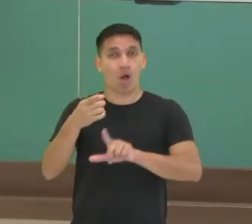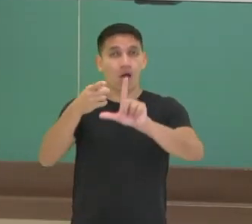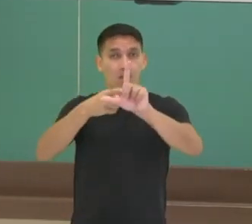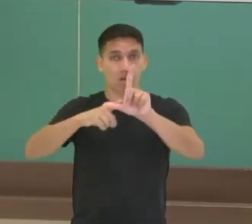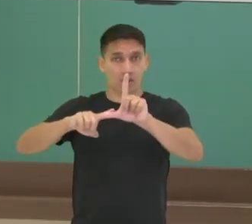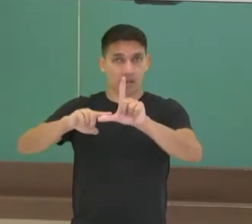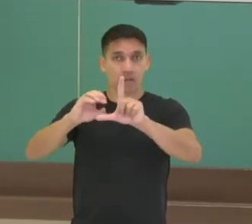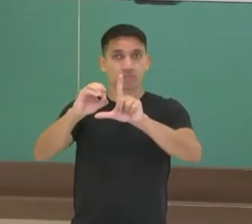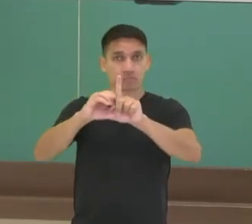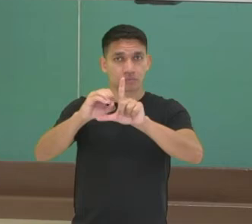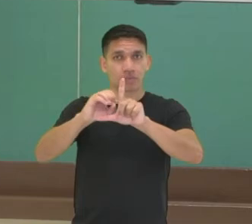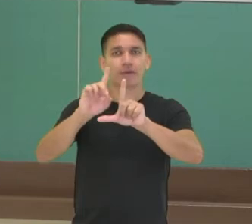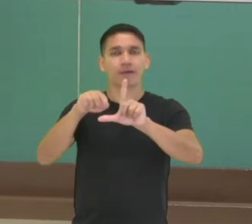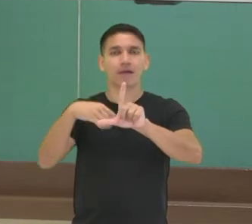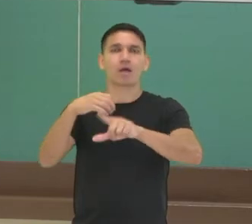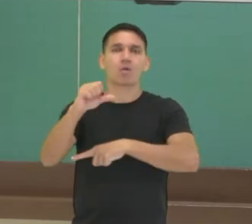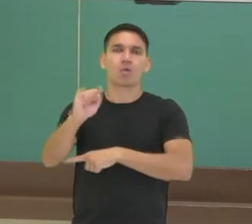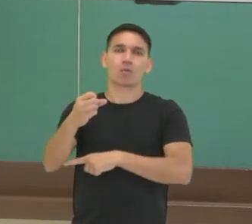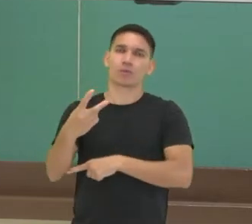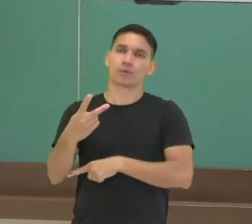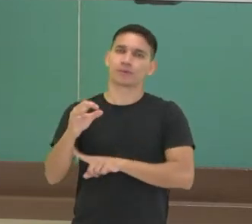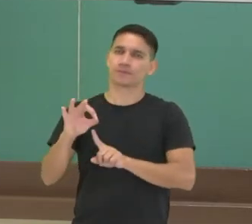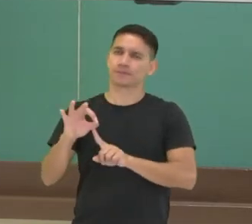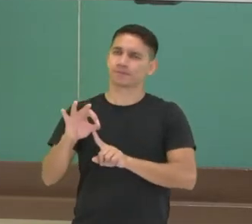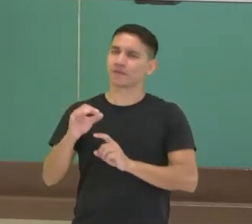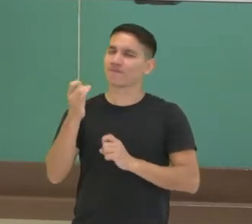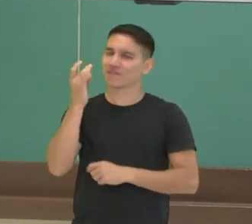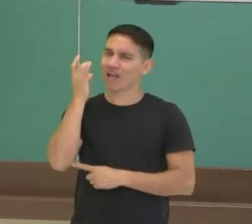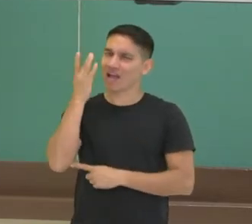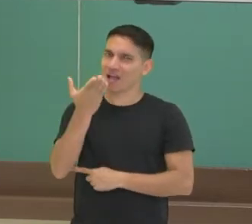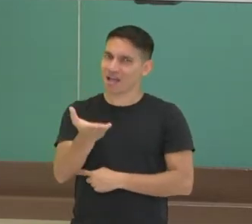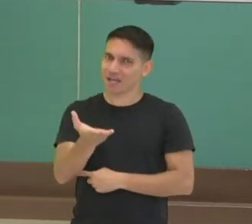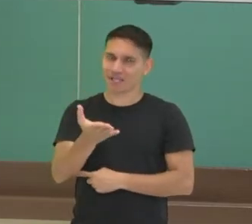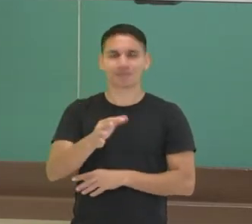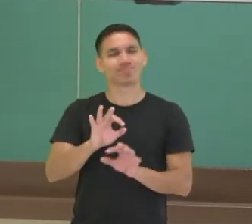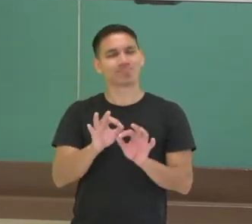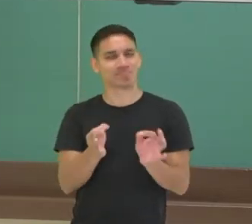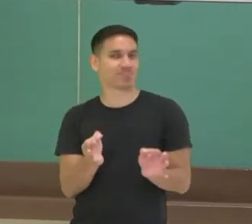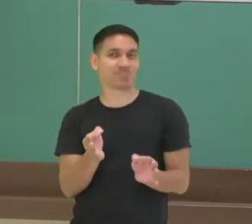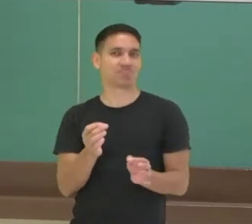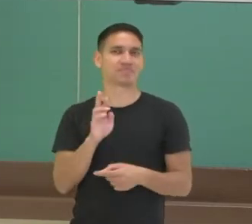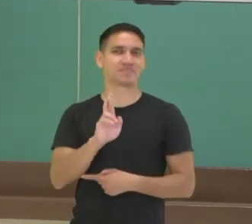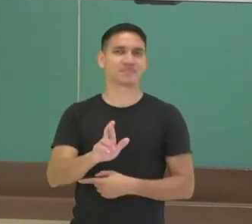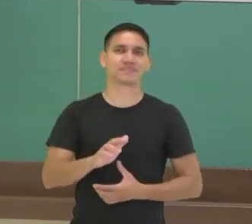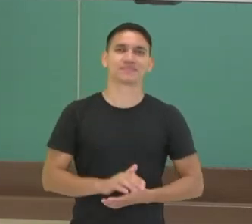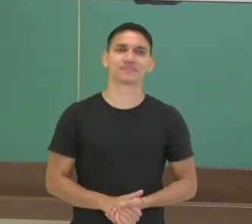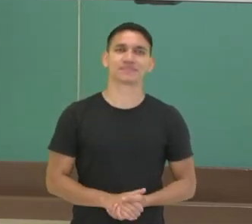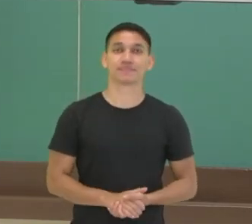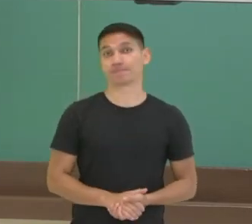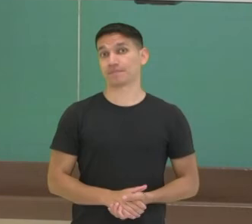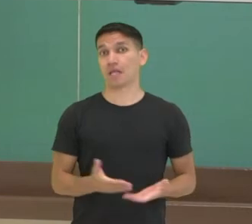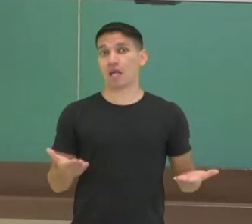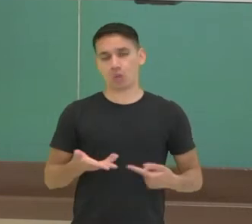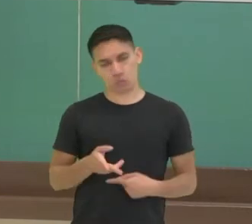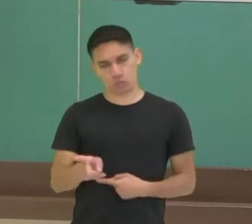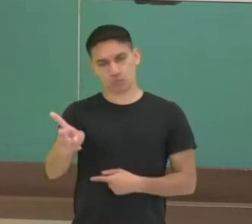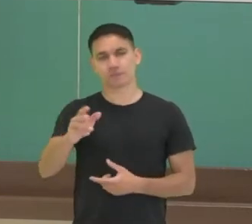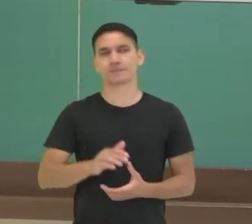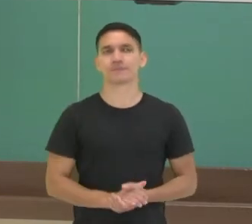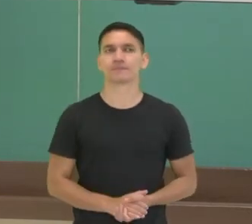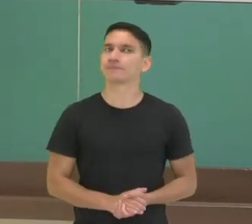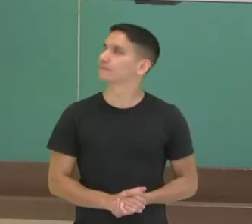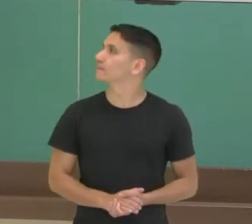aliás, é 82 graus. Tranquilo, né? Bem simples esse exercício. Agora vamos continuando.